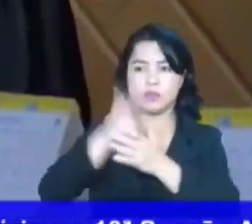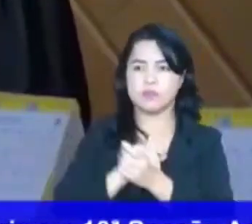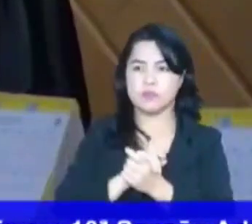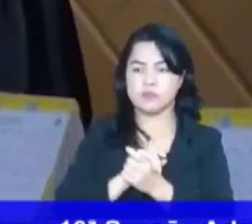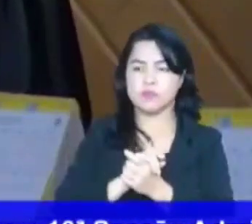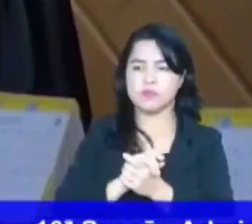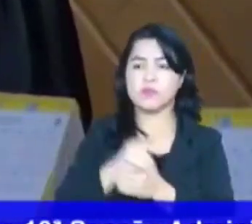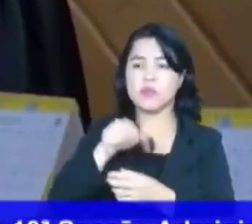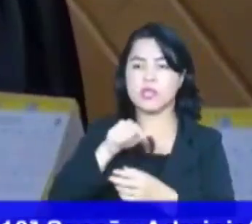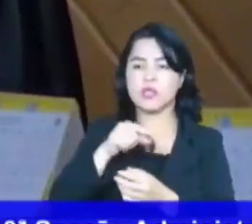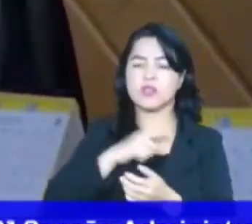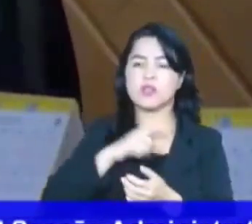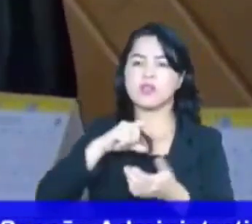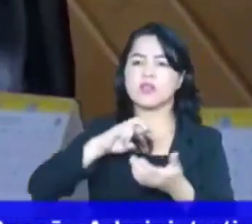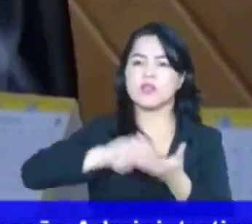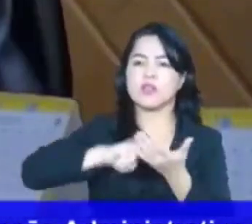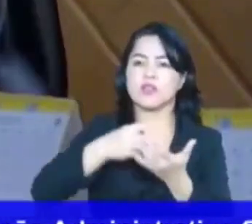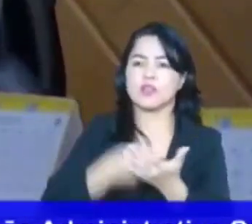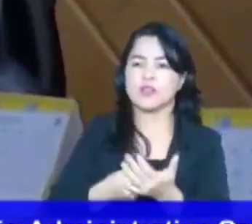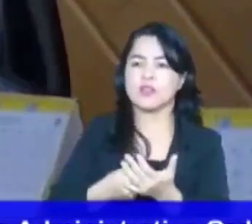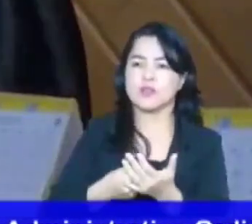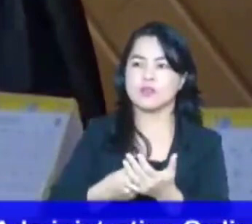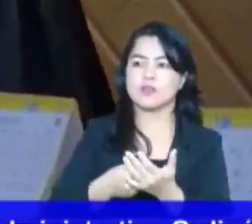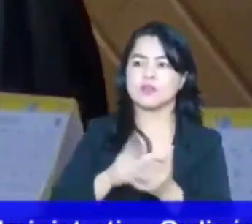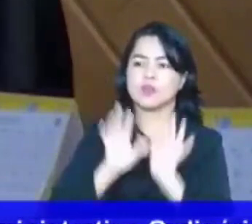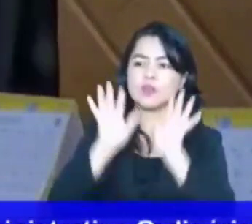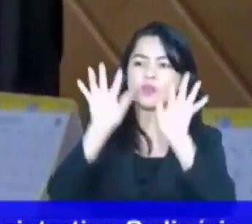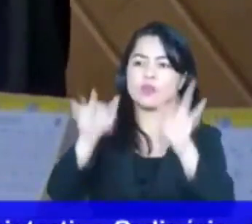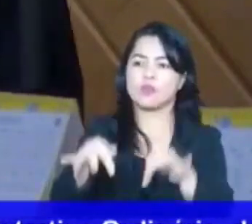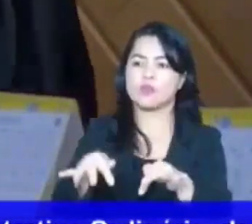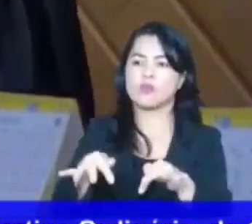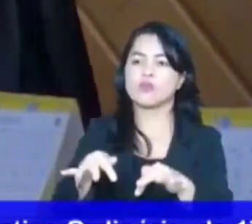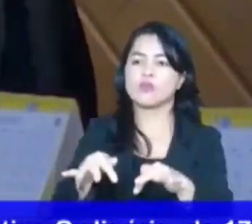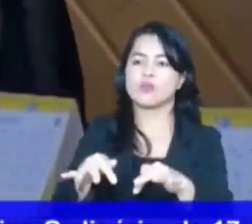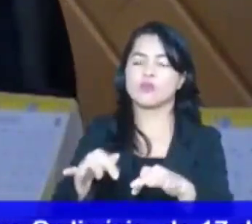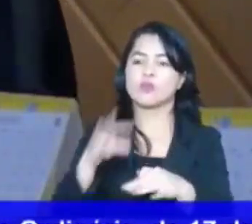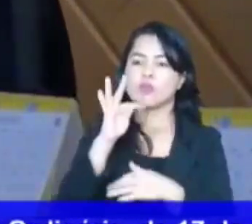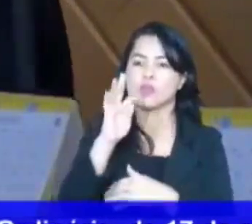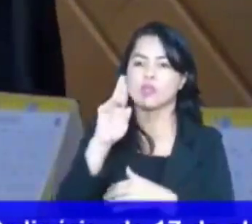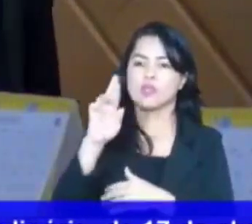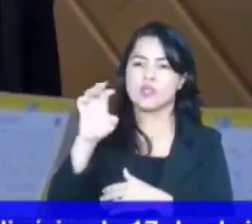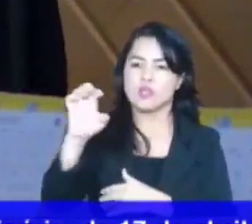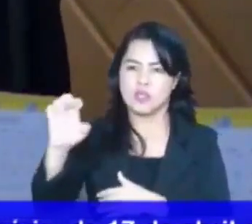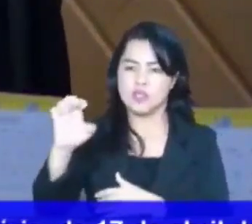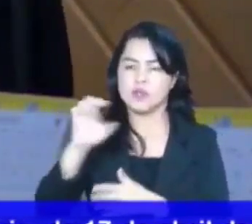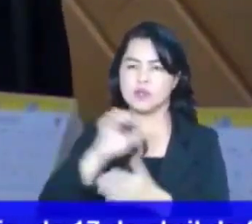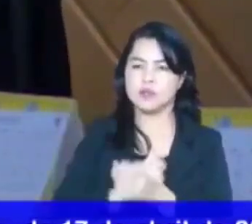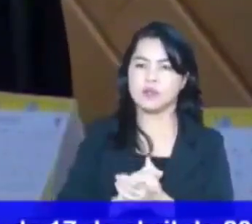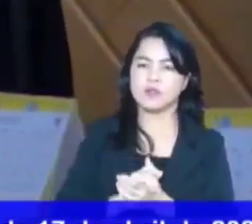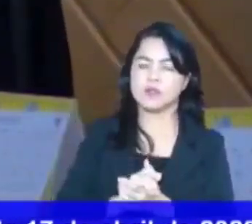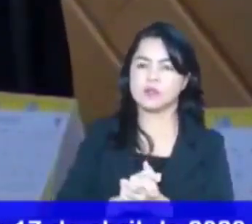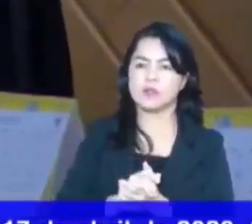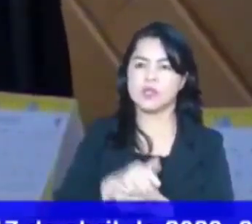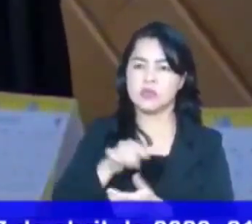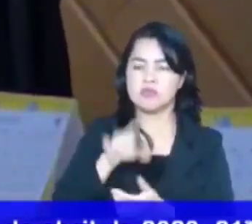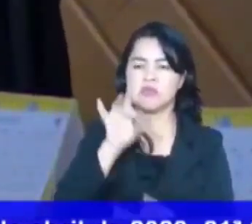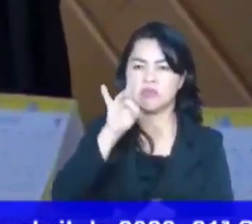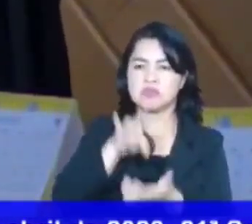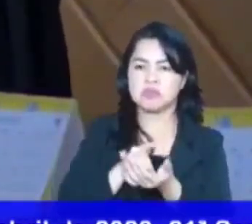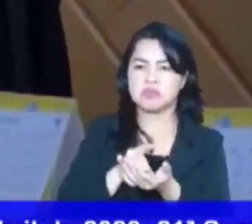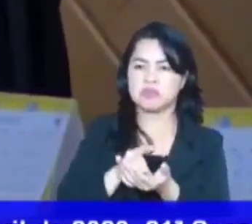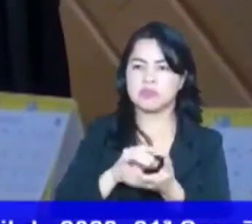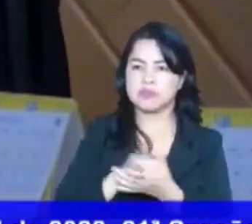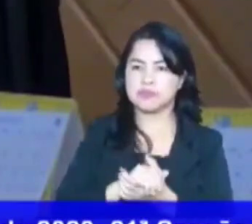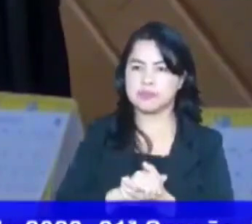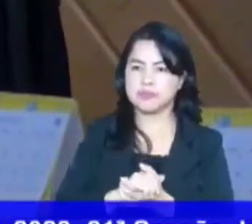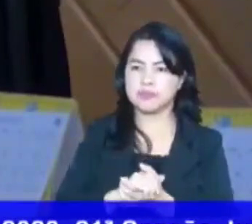Essa foi a interpretação final do TRE. No caso concreto,